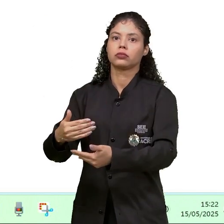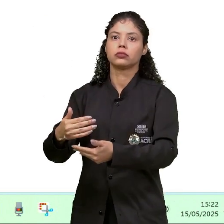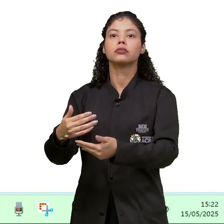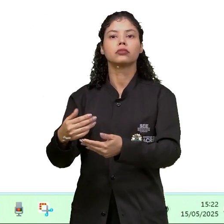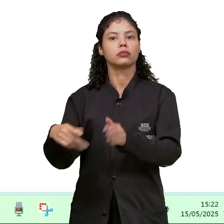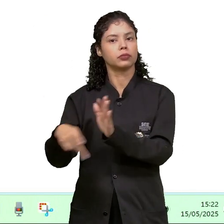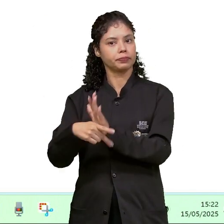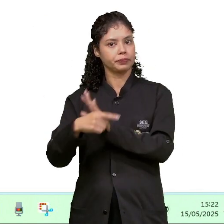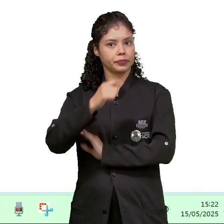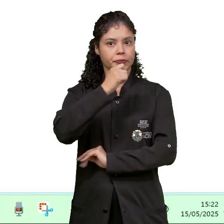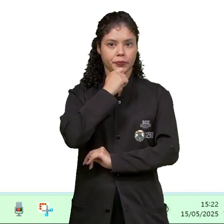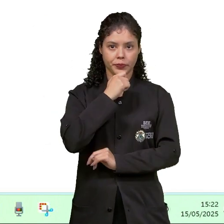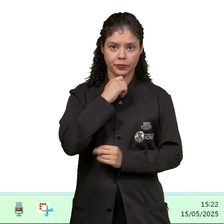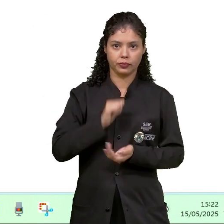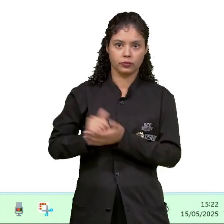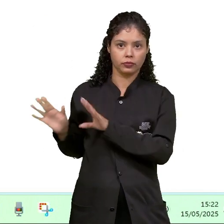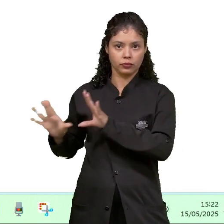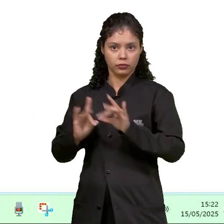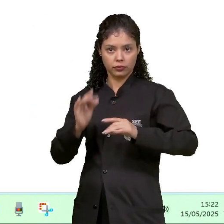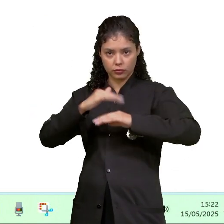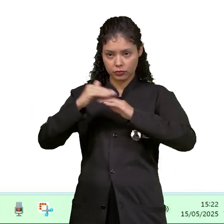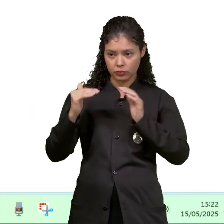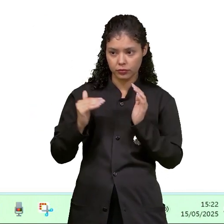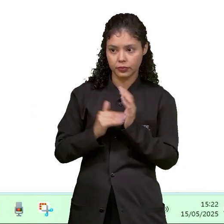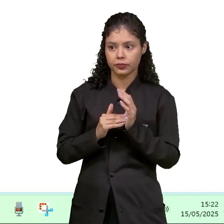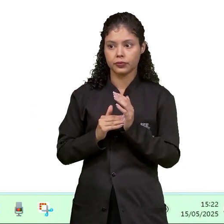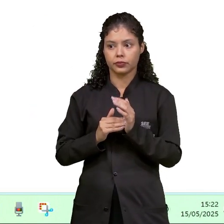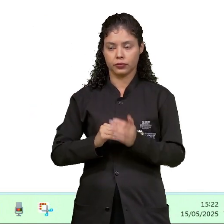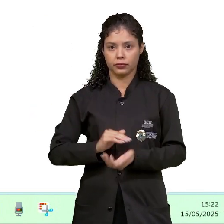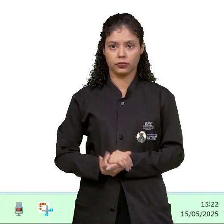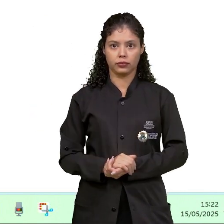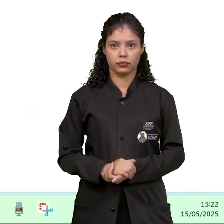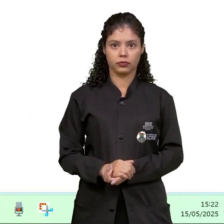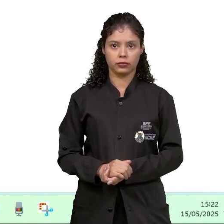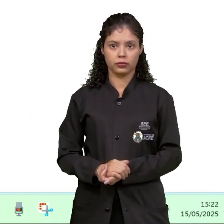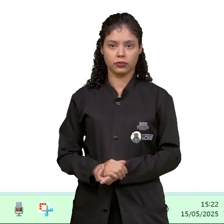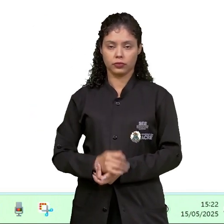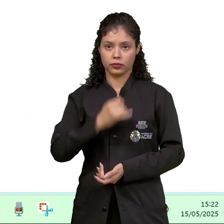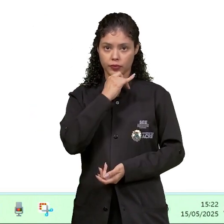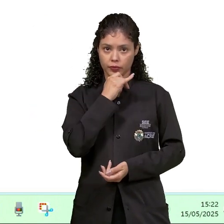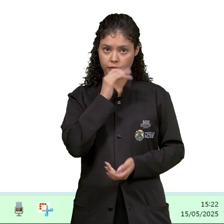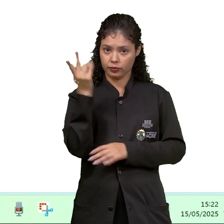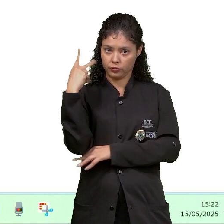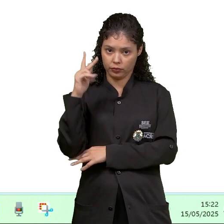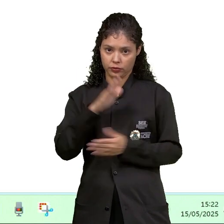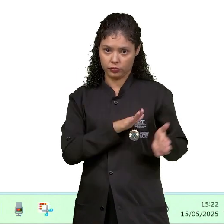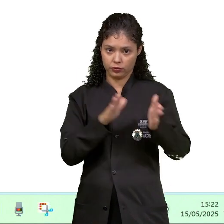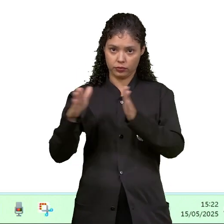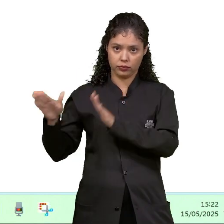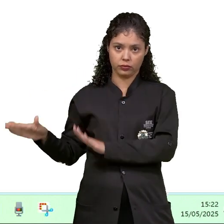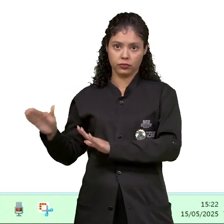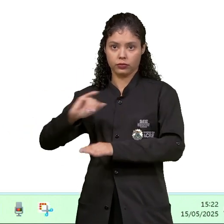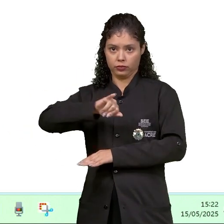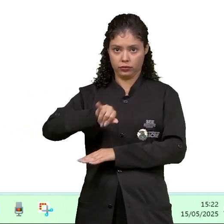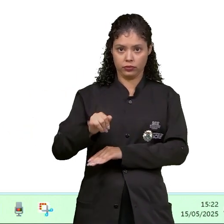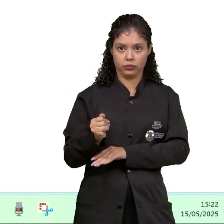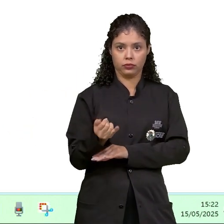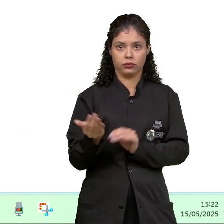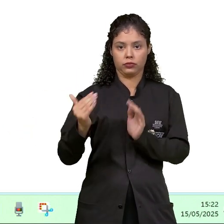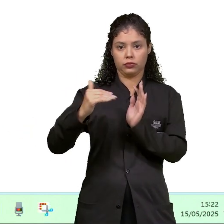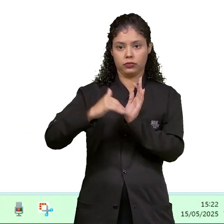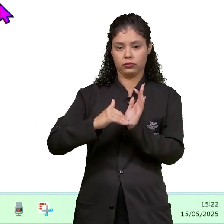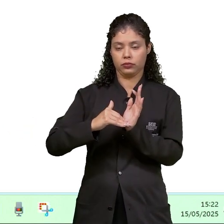pela unidade, ele traz tudo, tá? Vou pegar aqui, ó, vou fazer aqui um exemplo aqui, pegando um período maior. Vou pegar aqui janeiro